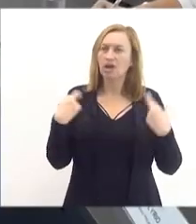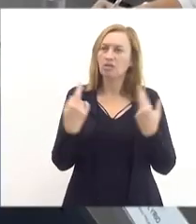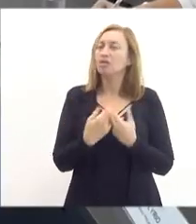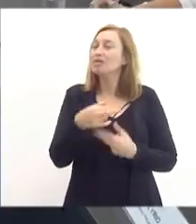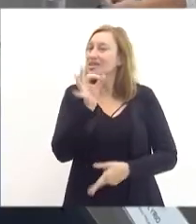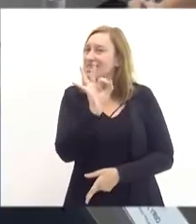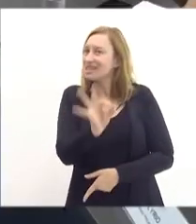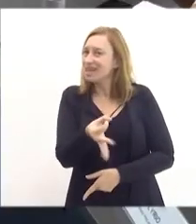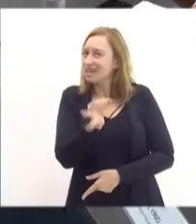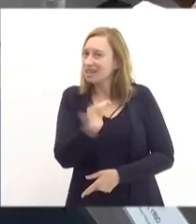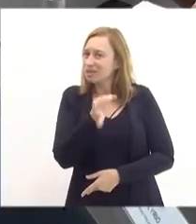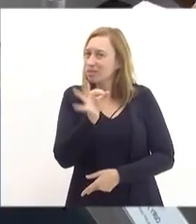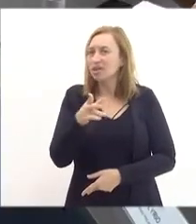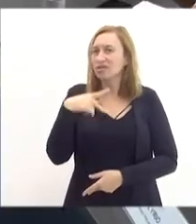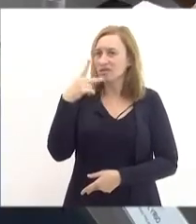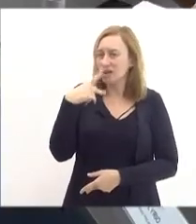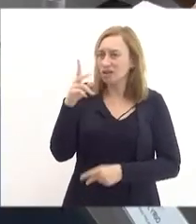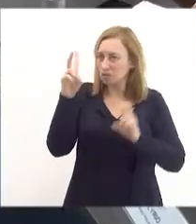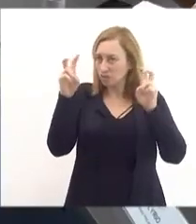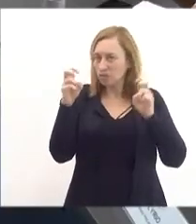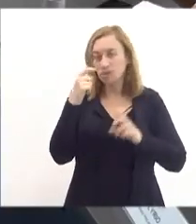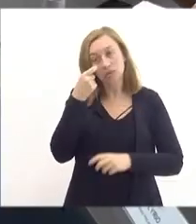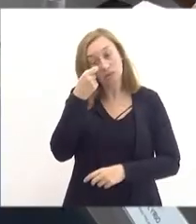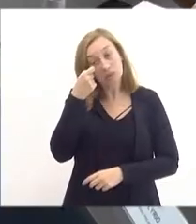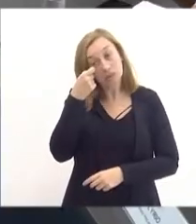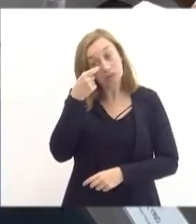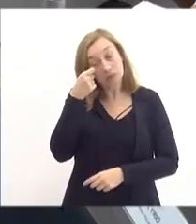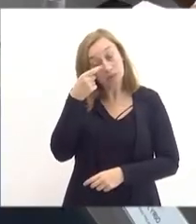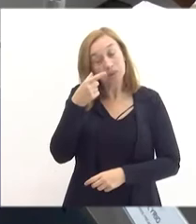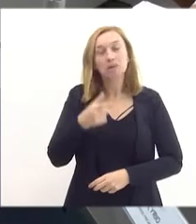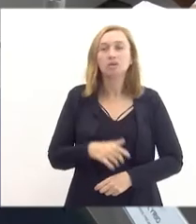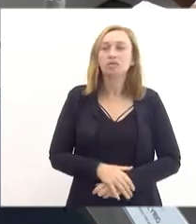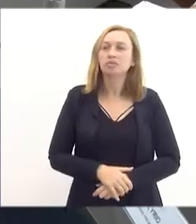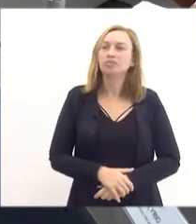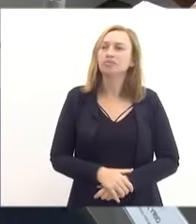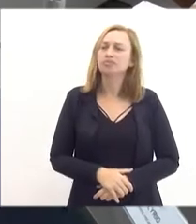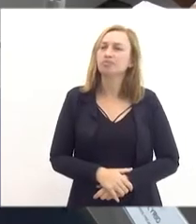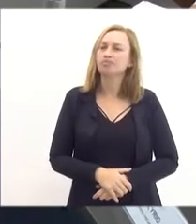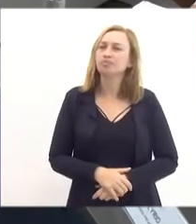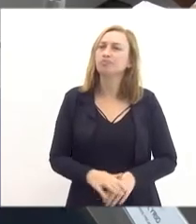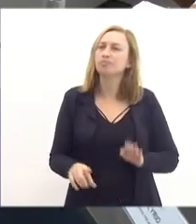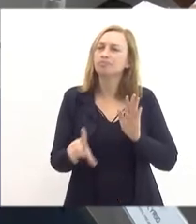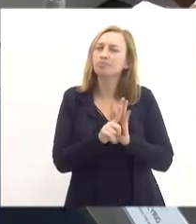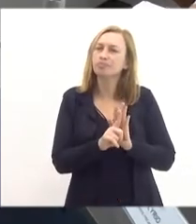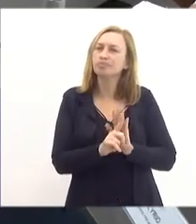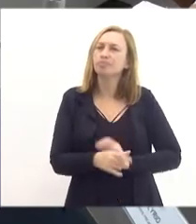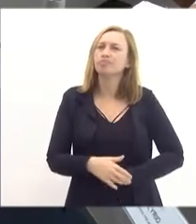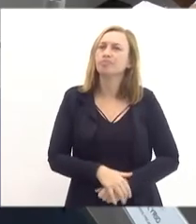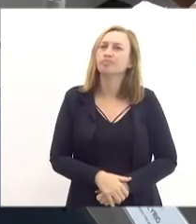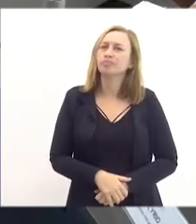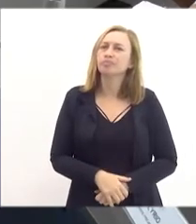exatamente falando sobre isso, né? Que pela lei